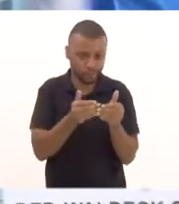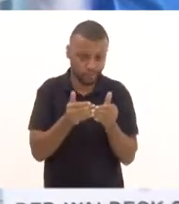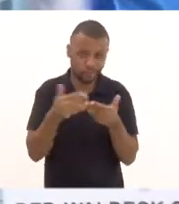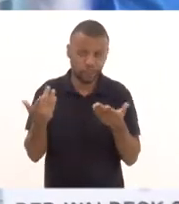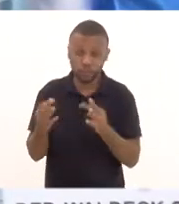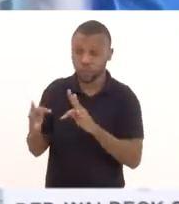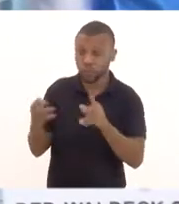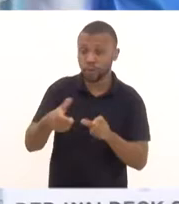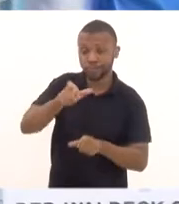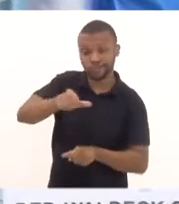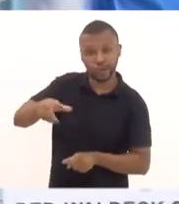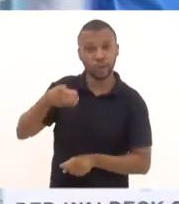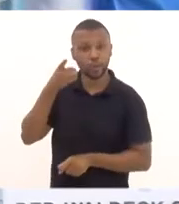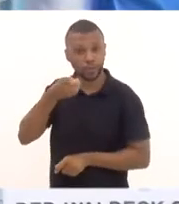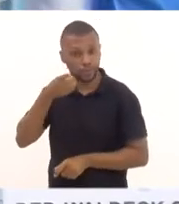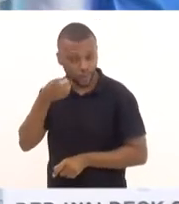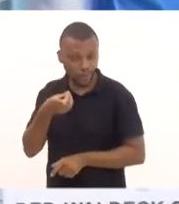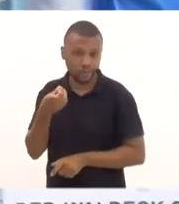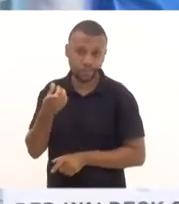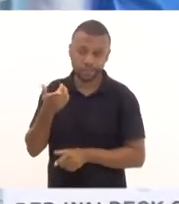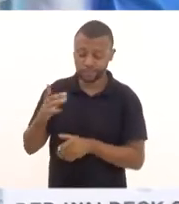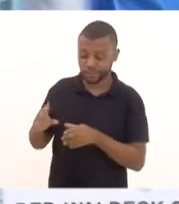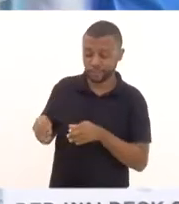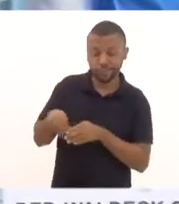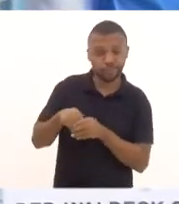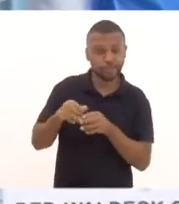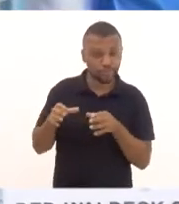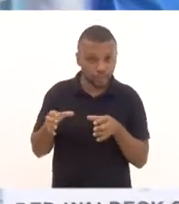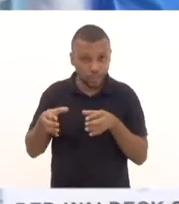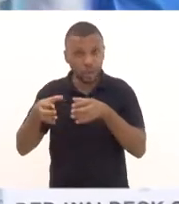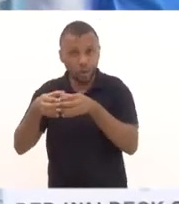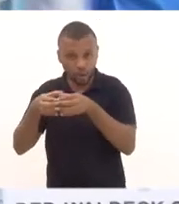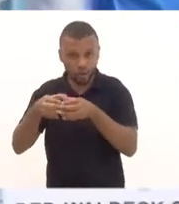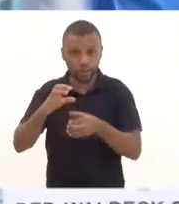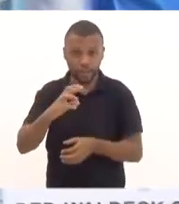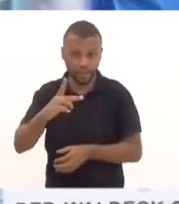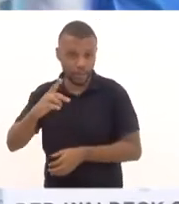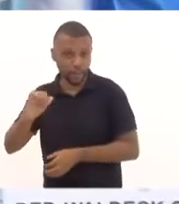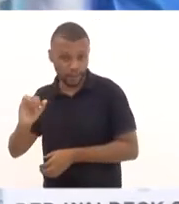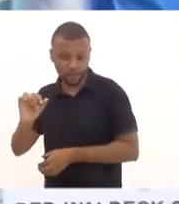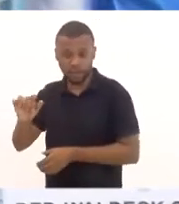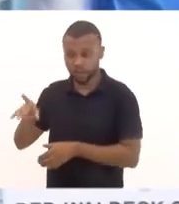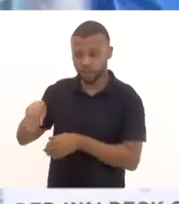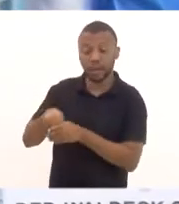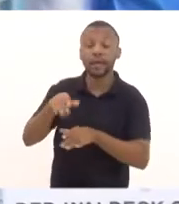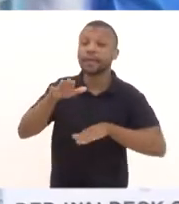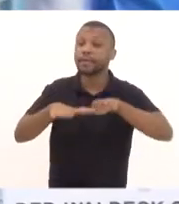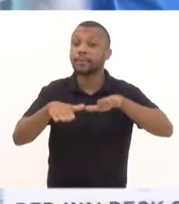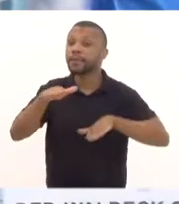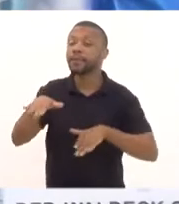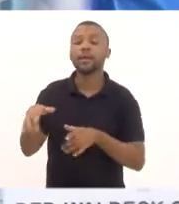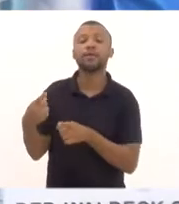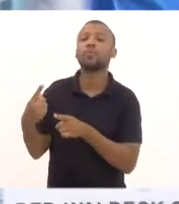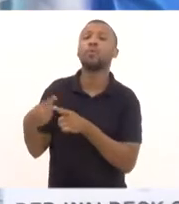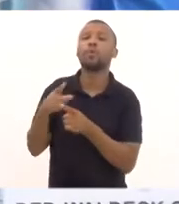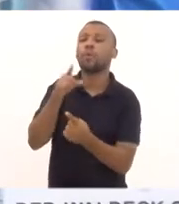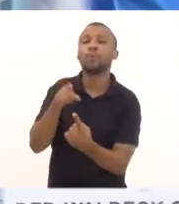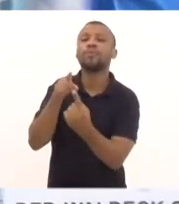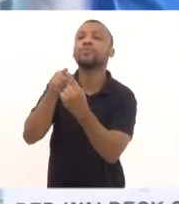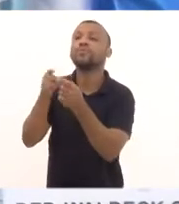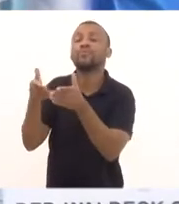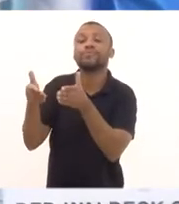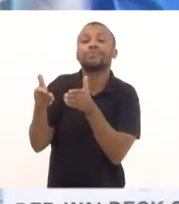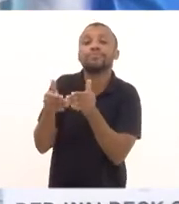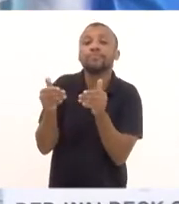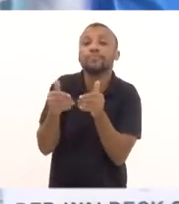todos os membros da CPI Claro cada Deputado faz plástico e essa comissão parlamentar em que era para defender o porquê do seu requerimento Acho que